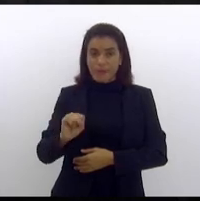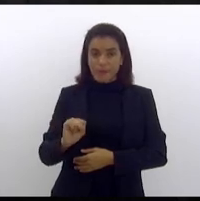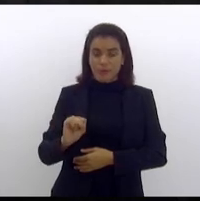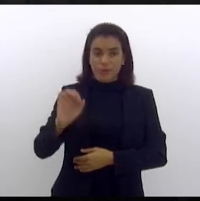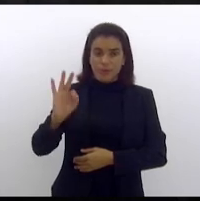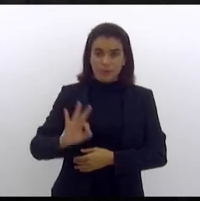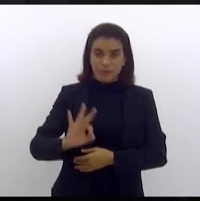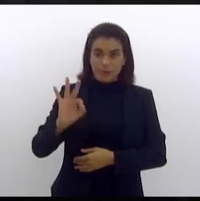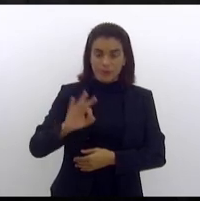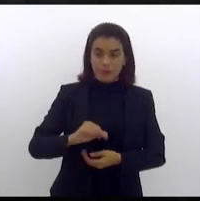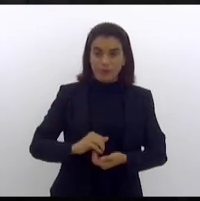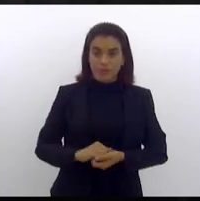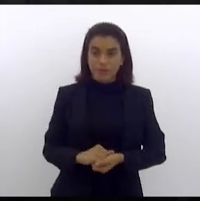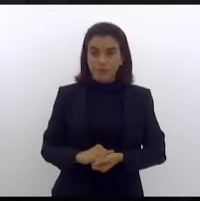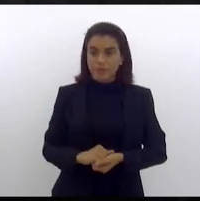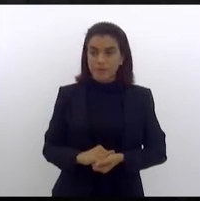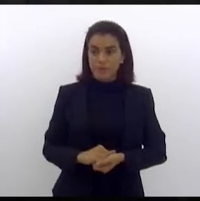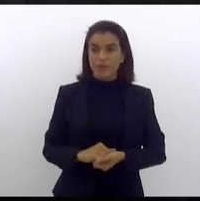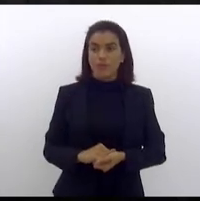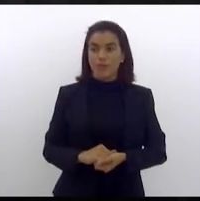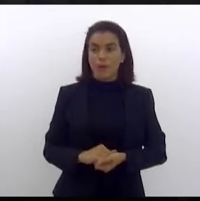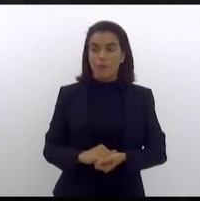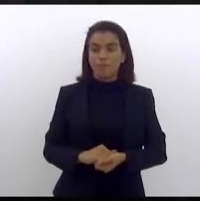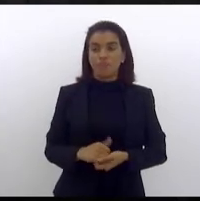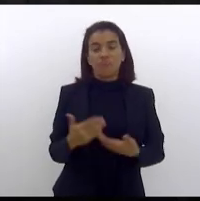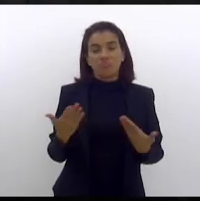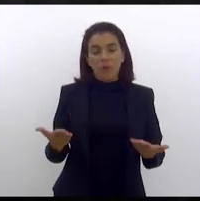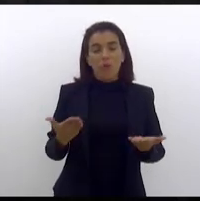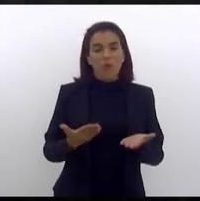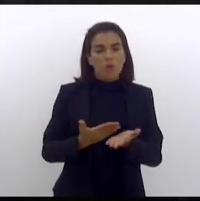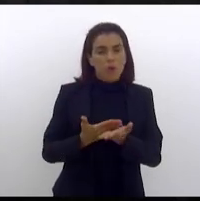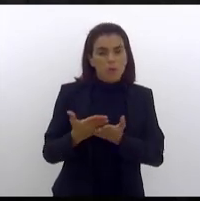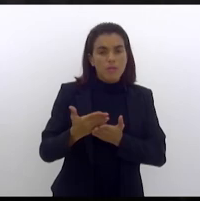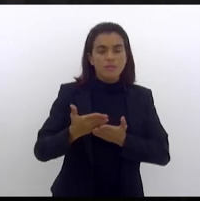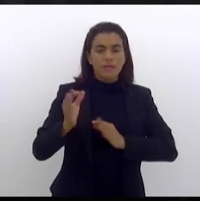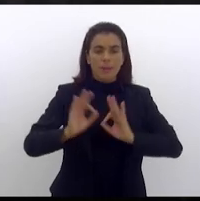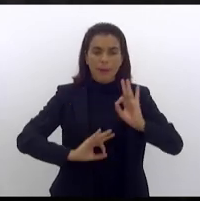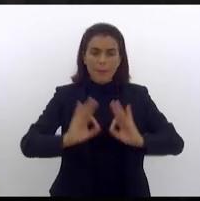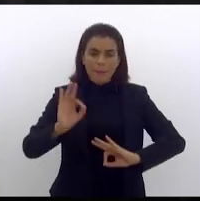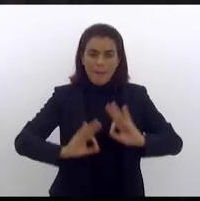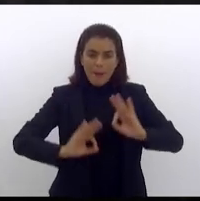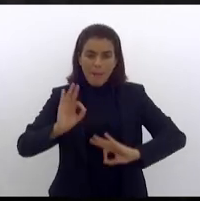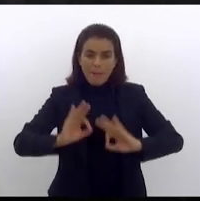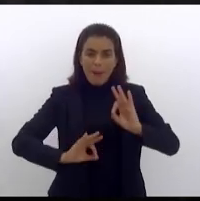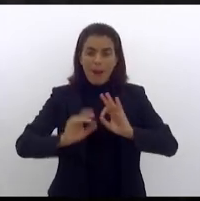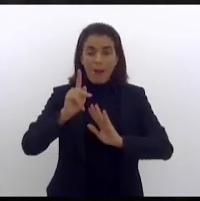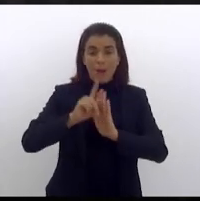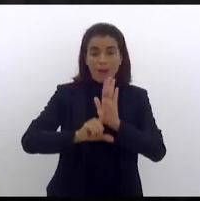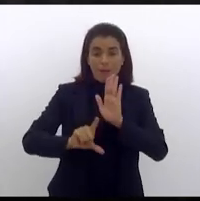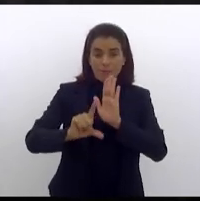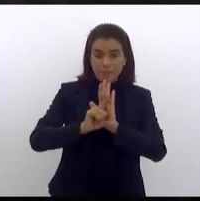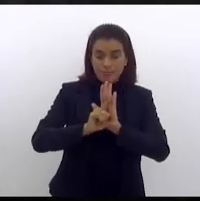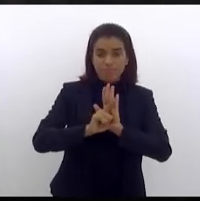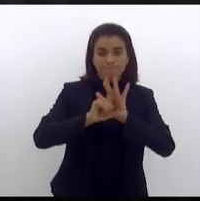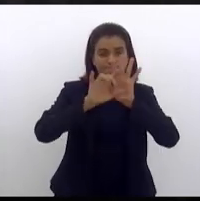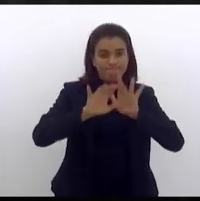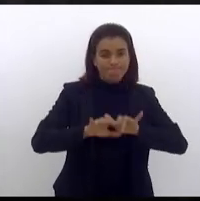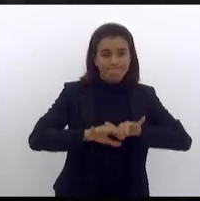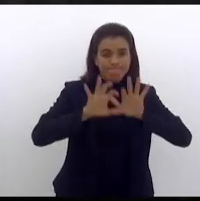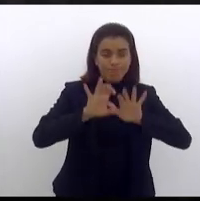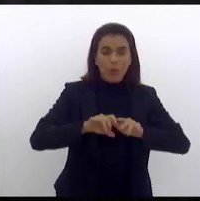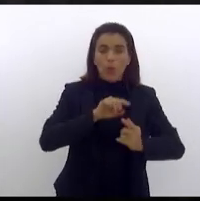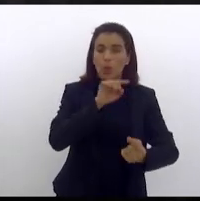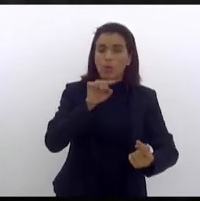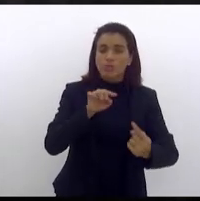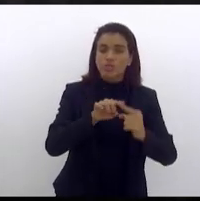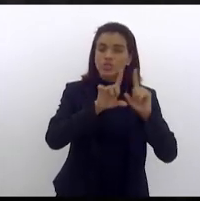18% então comecei a preparar projetos de leis para tentar diminuir